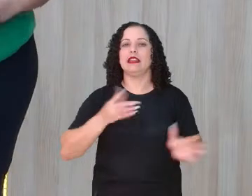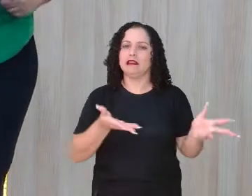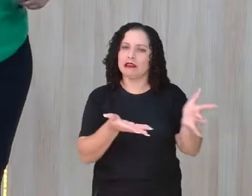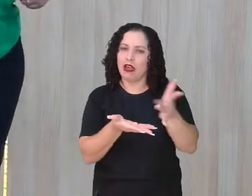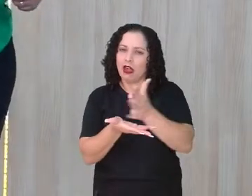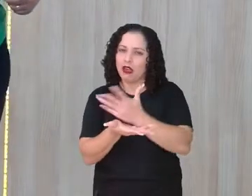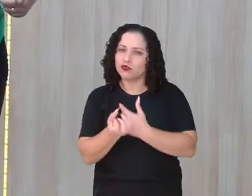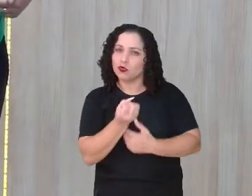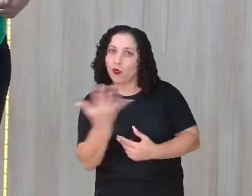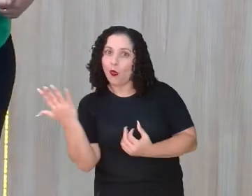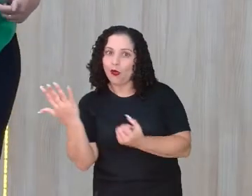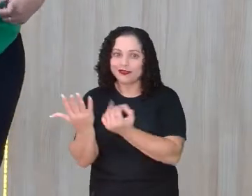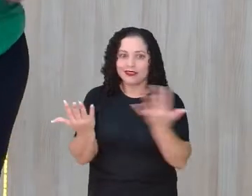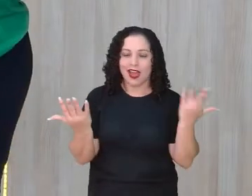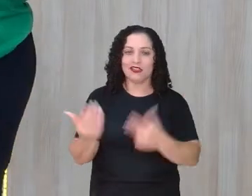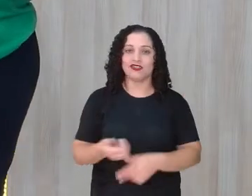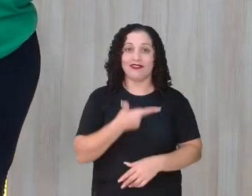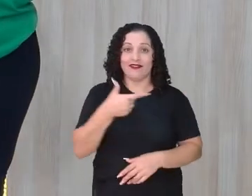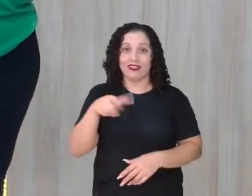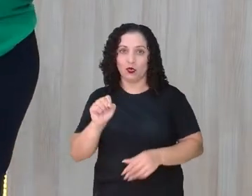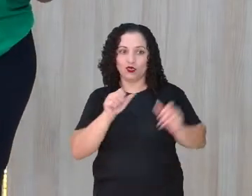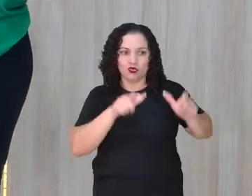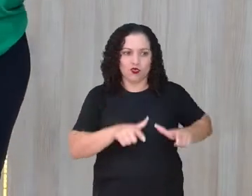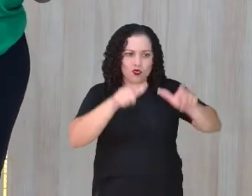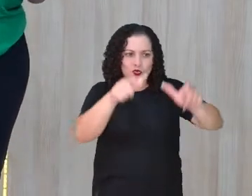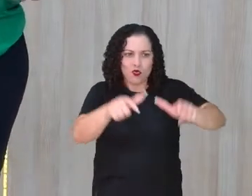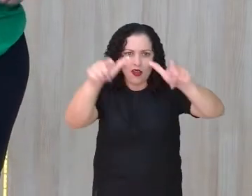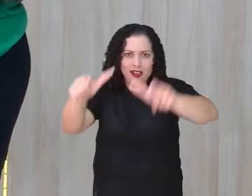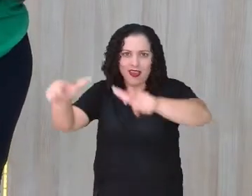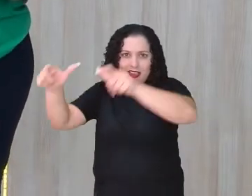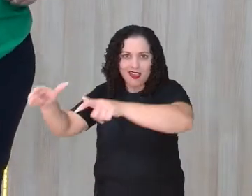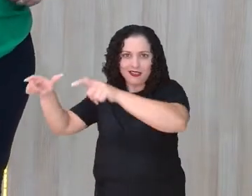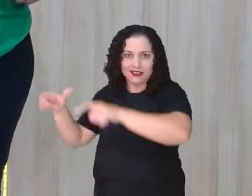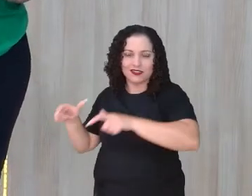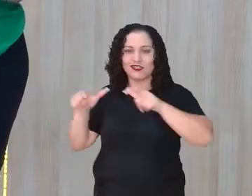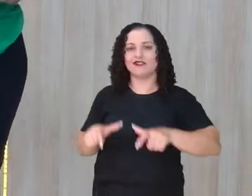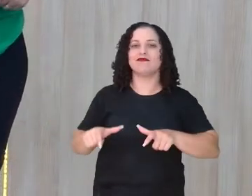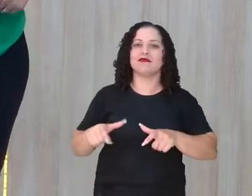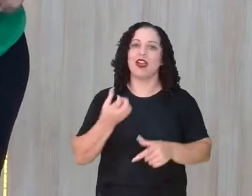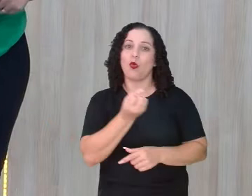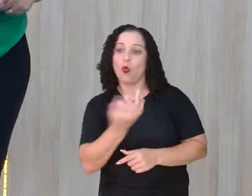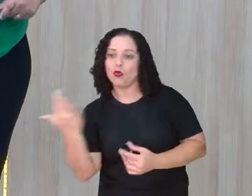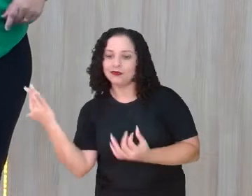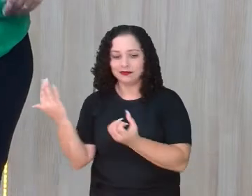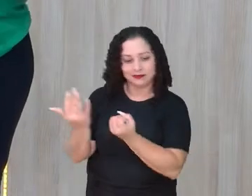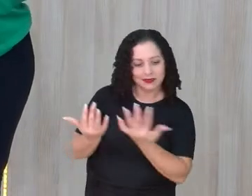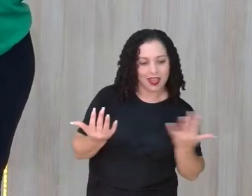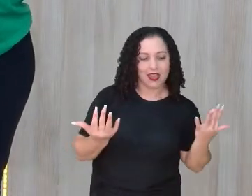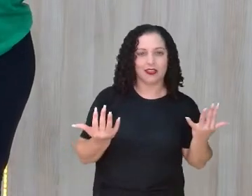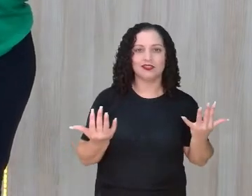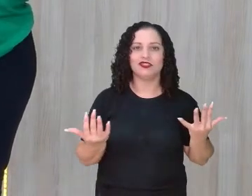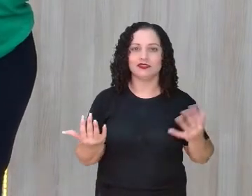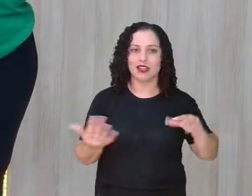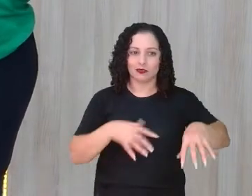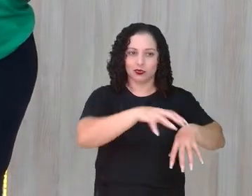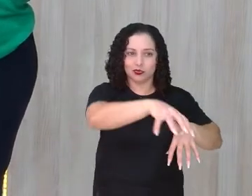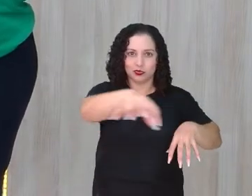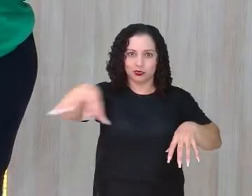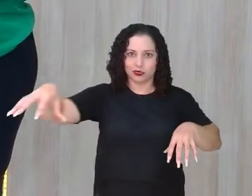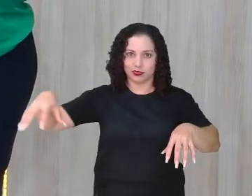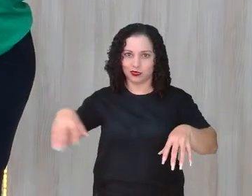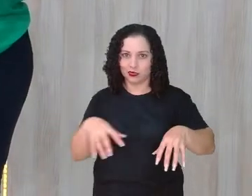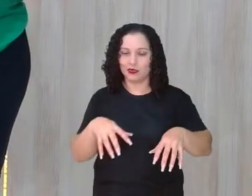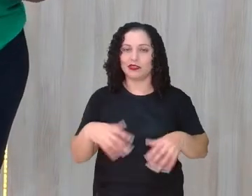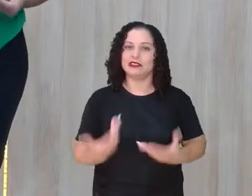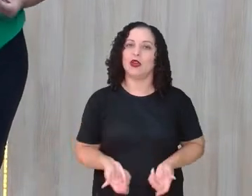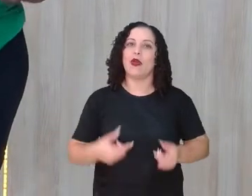para 28 novos locais, já te chama a atenção aí a quantidade de novos locais. Então, a manchete, ela